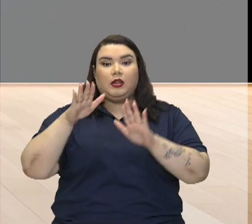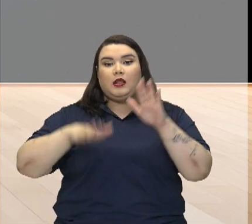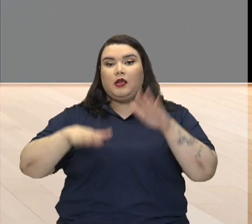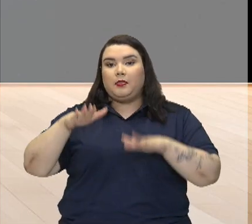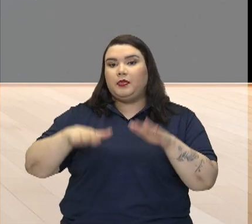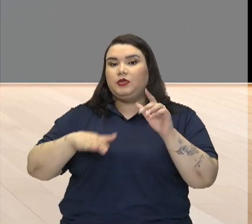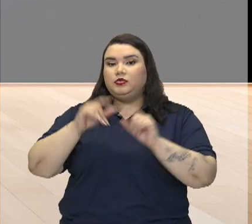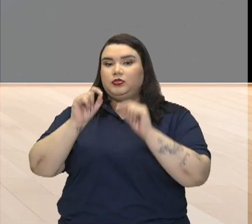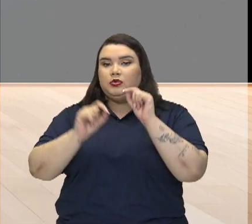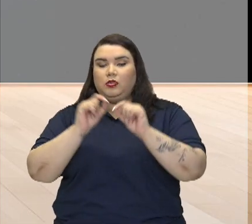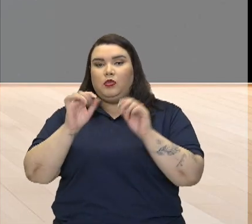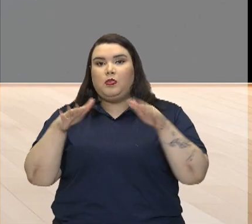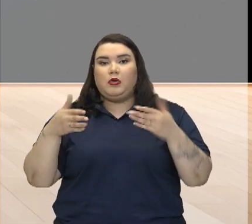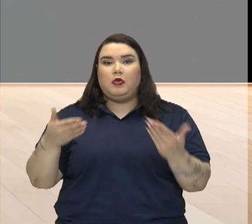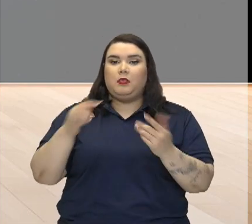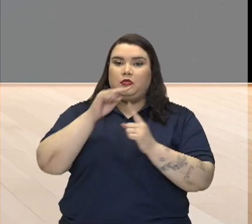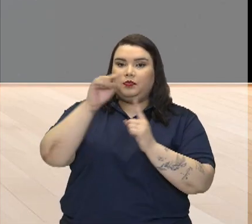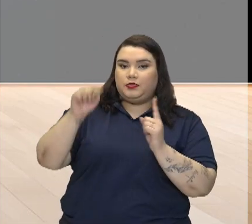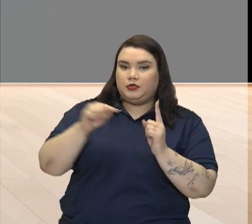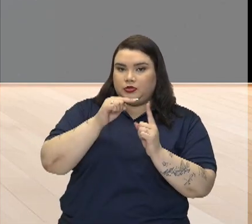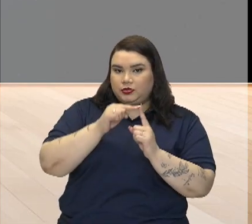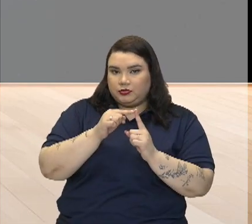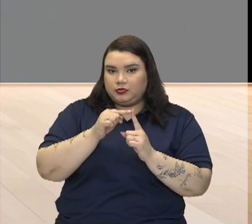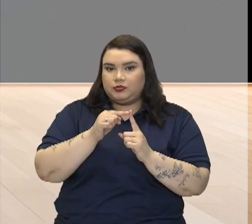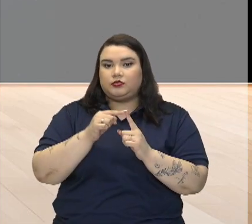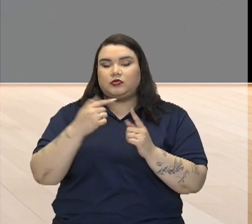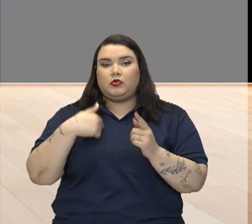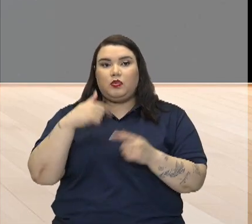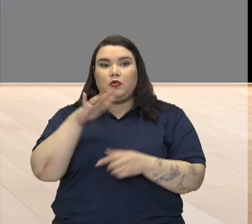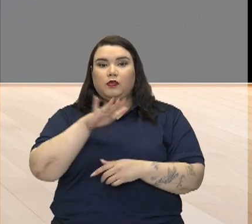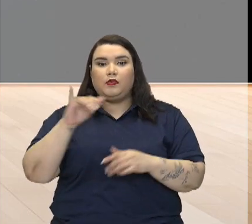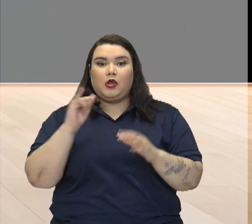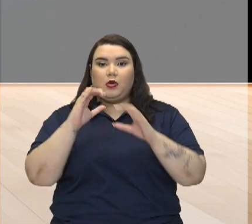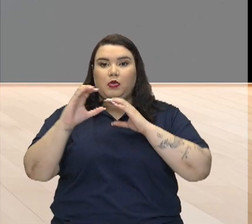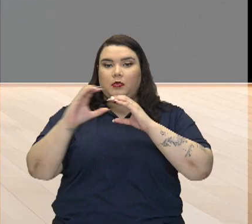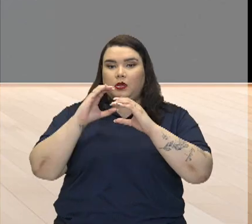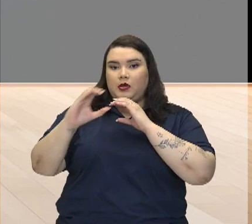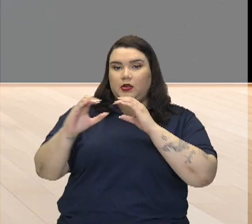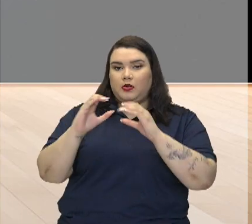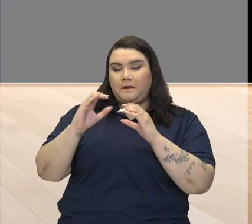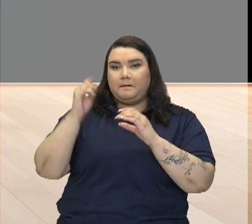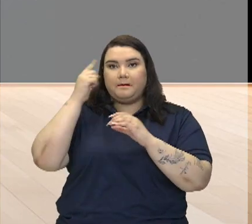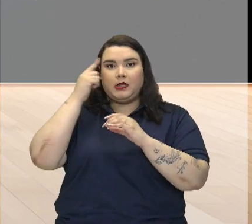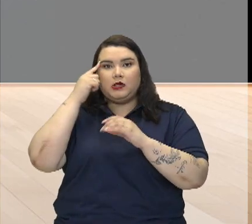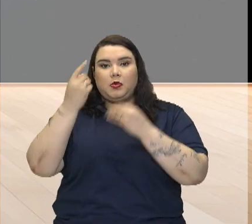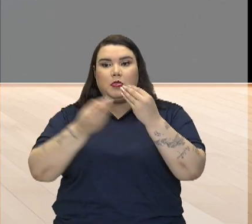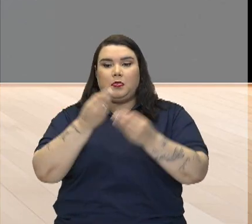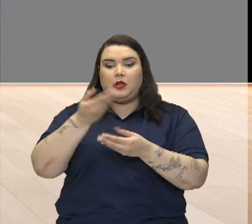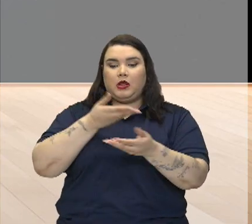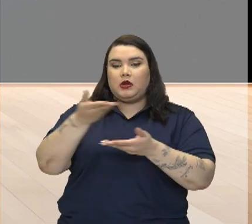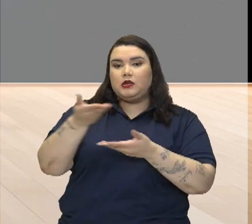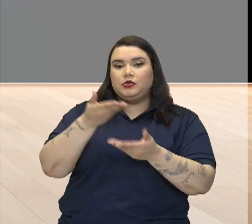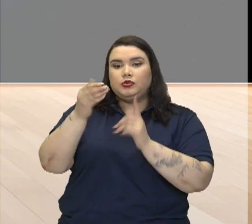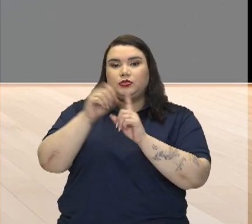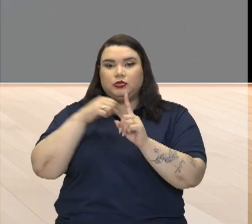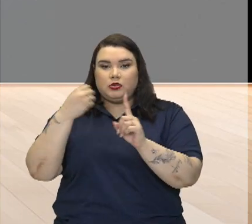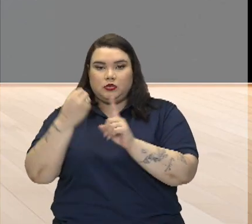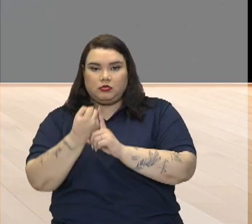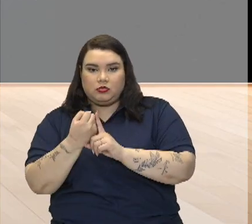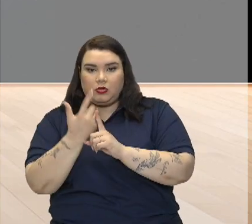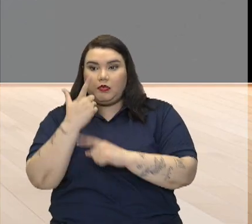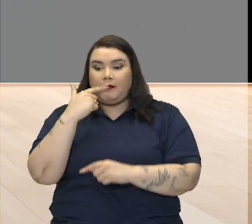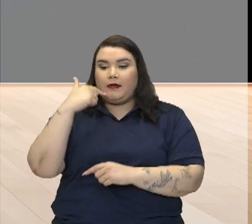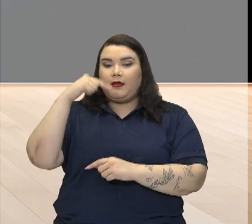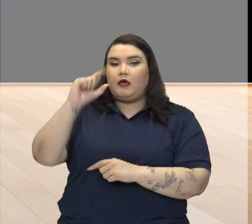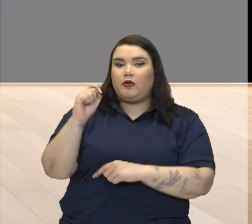da intencionalidade. Quando eu vou me comunicar, eu preciso pensar nessa minha interação social, com quem eu